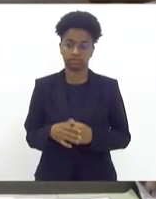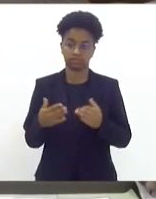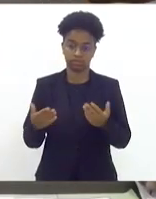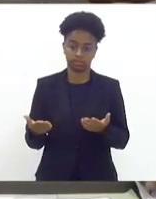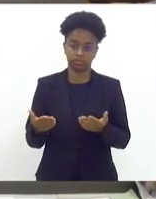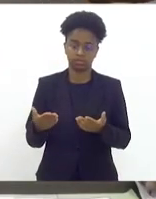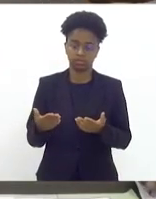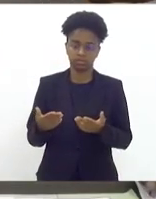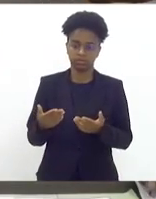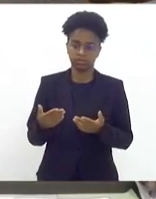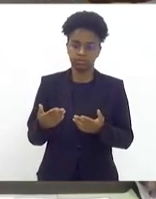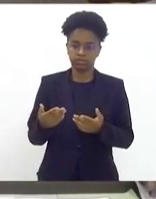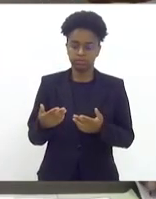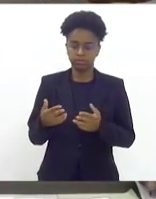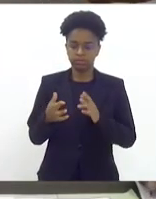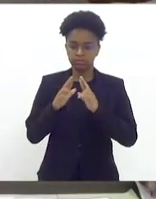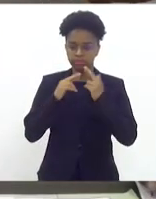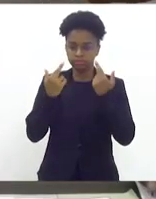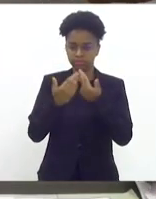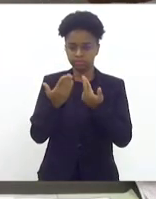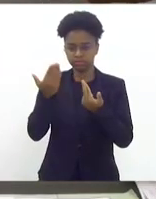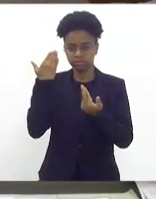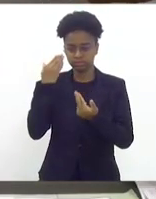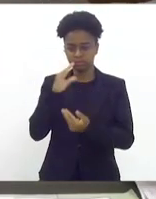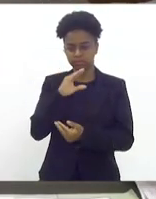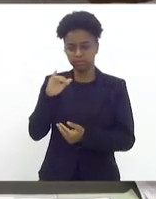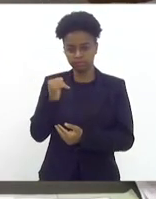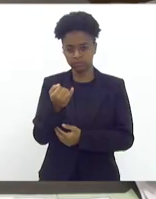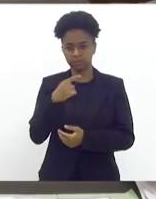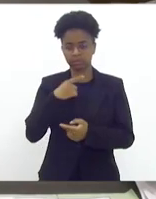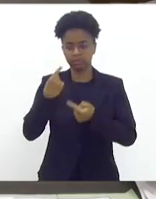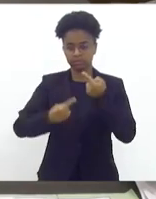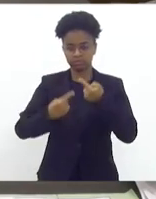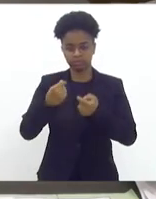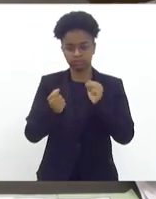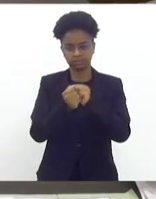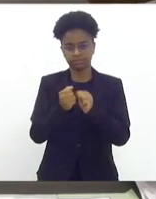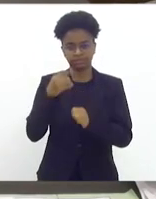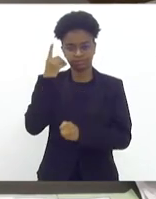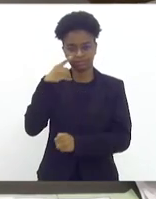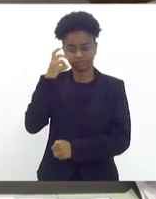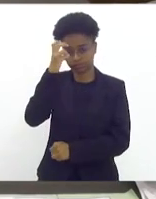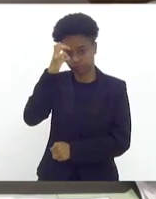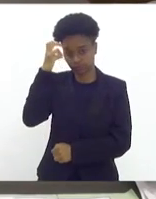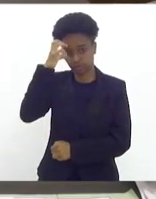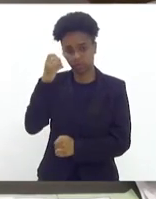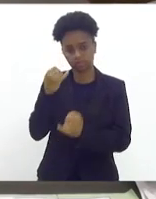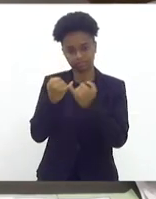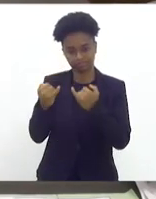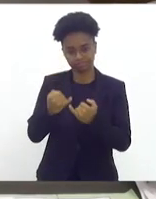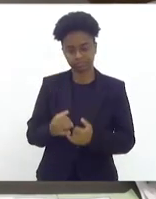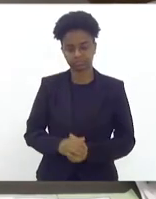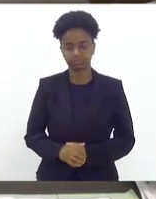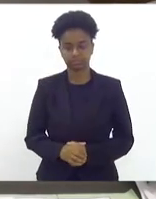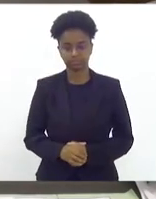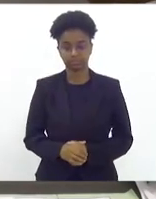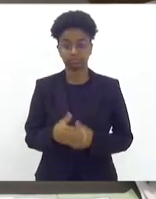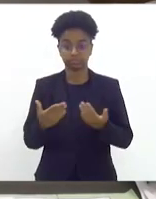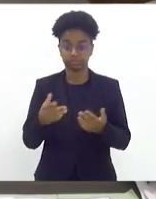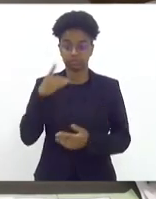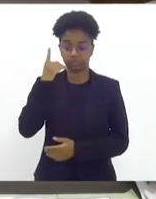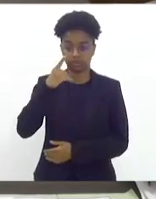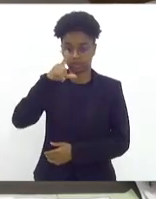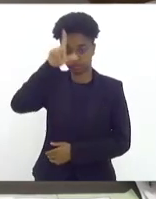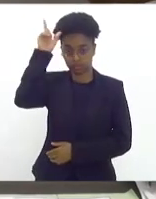Na última reunião da CCJ, a gente teve uma discussão com a deputada Verônica nesse sentido, e o deputado Luiz Paulo